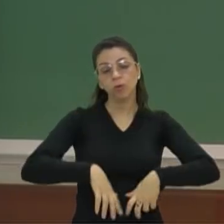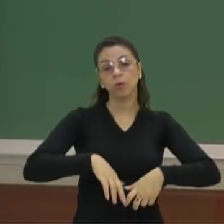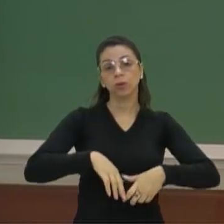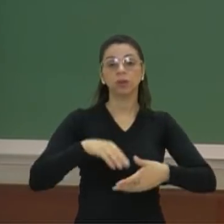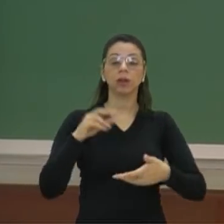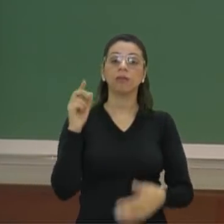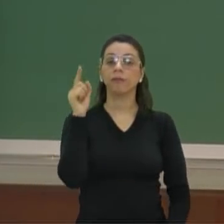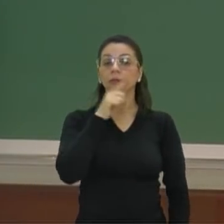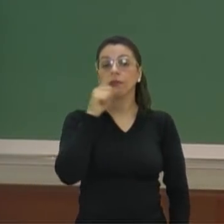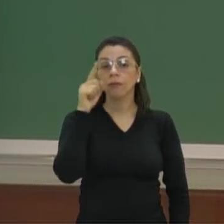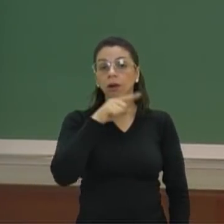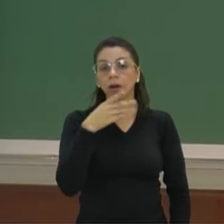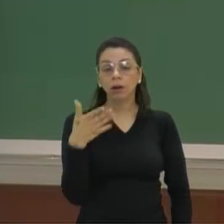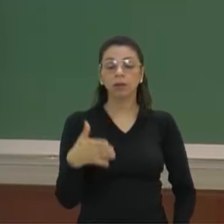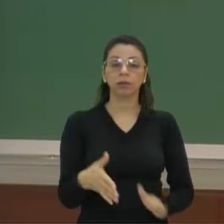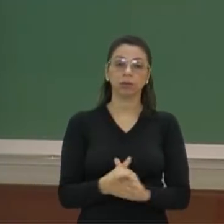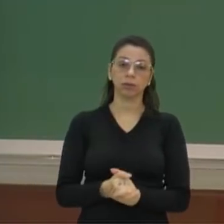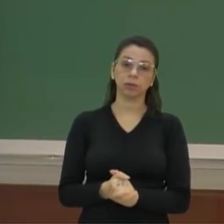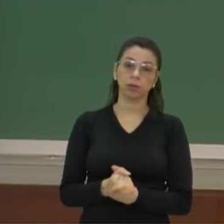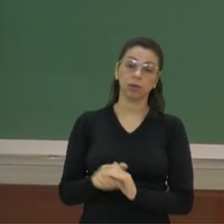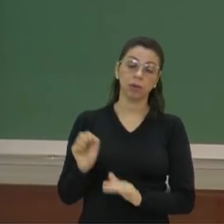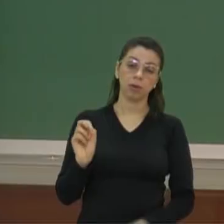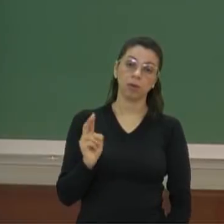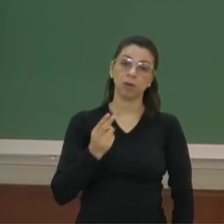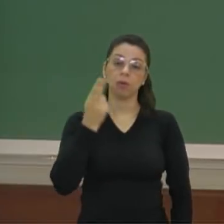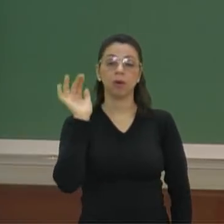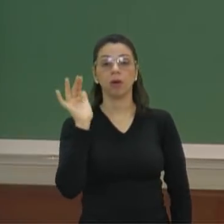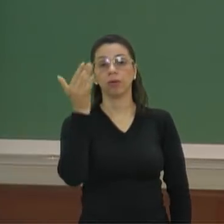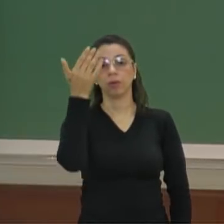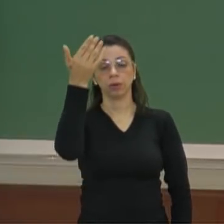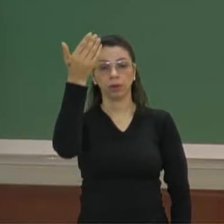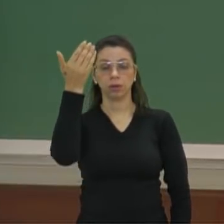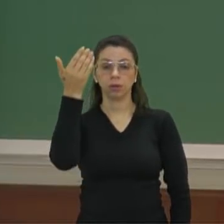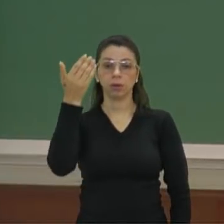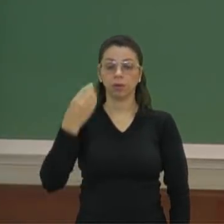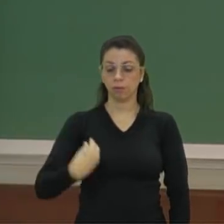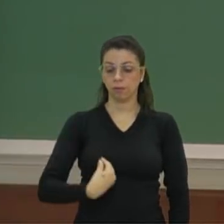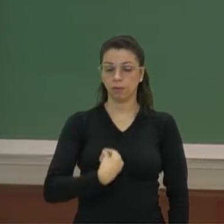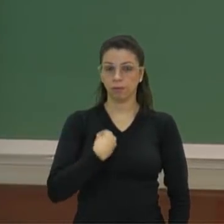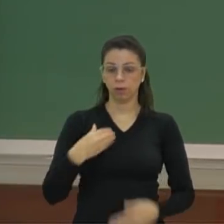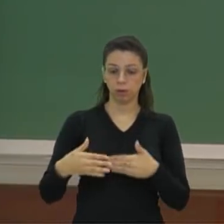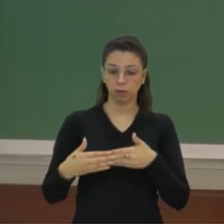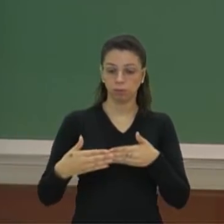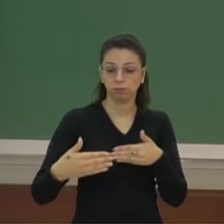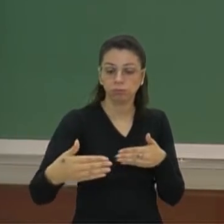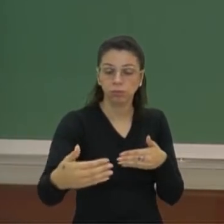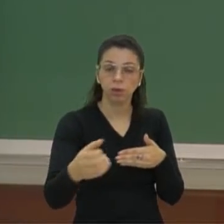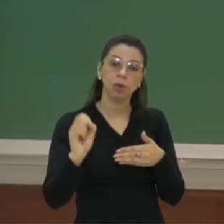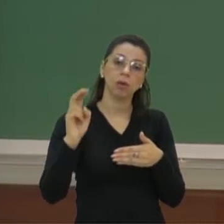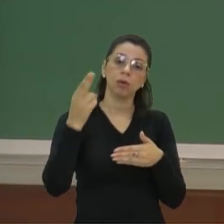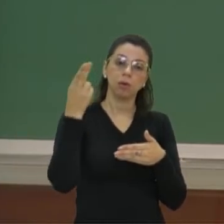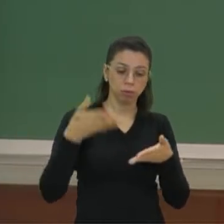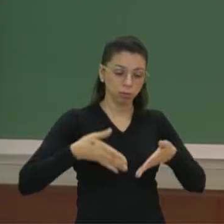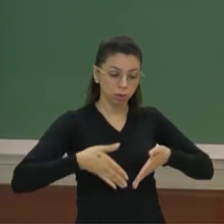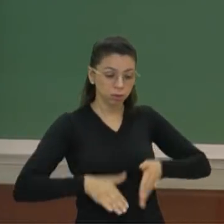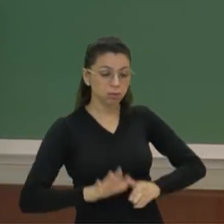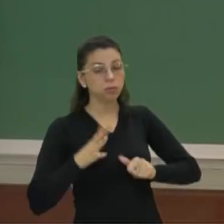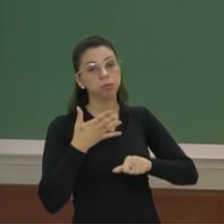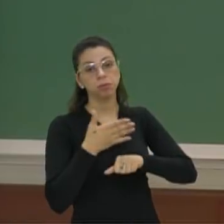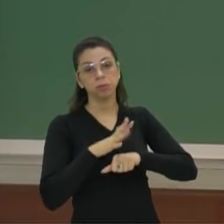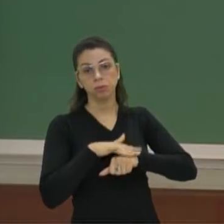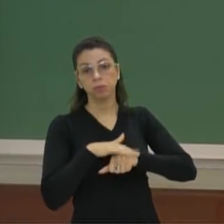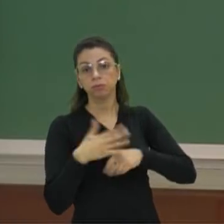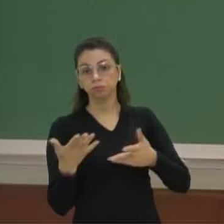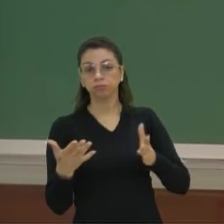maneira. Ou você adquiriu, aconteceu isso ao longo da sua vida, ou nasceu com este problema, infelizmente. Então